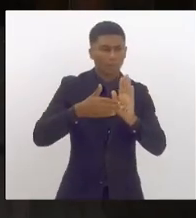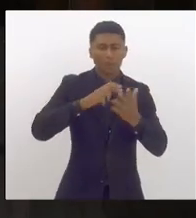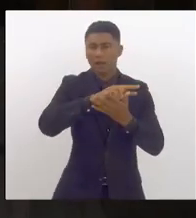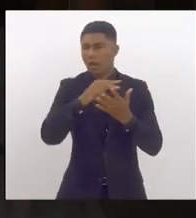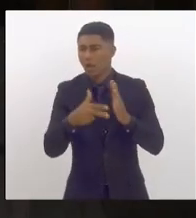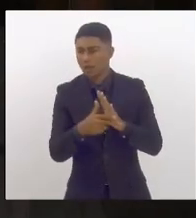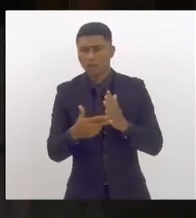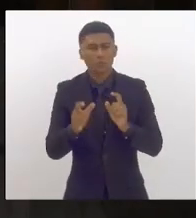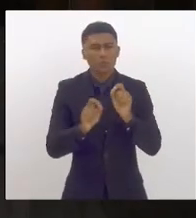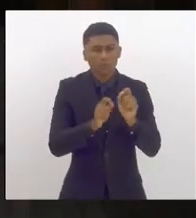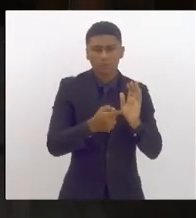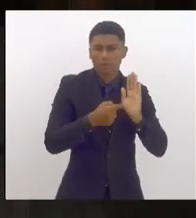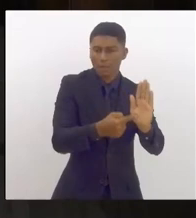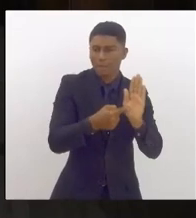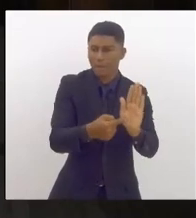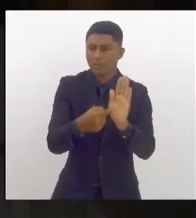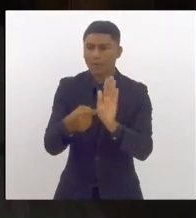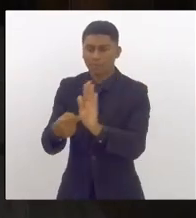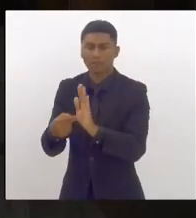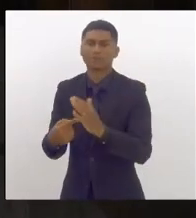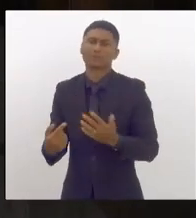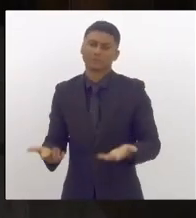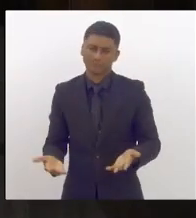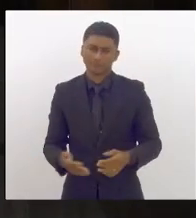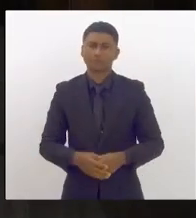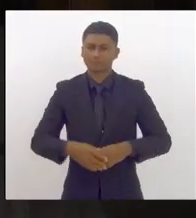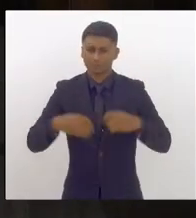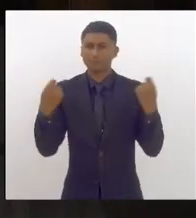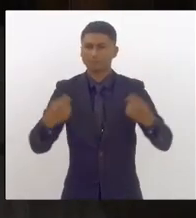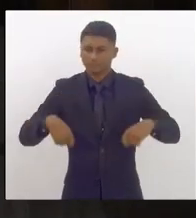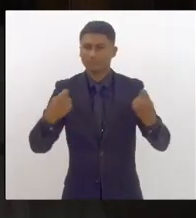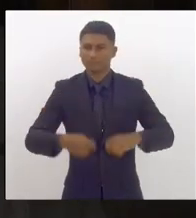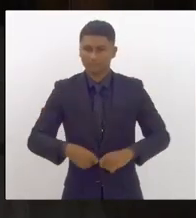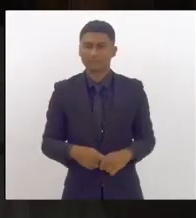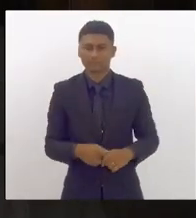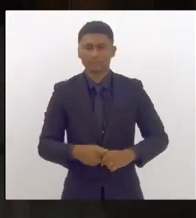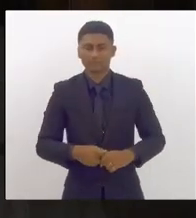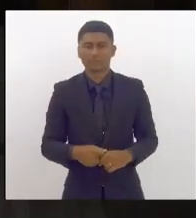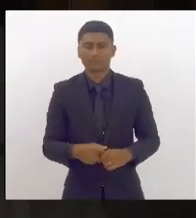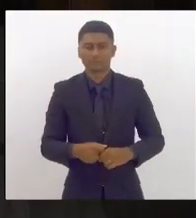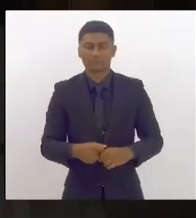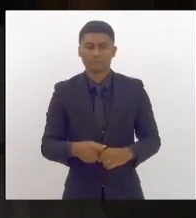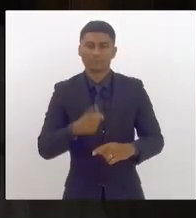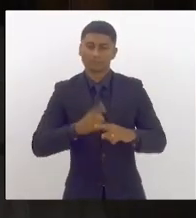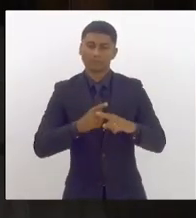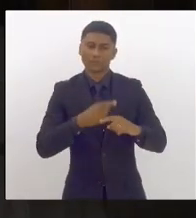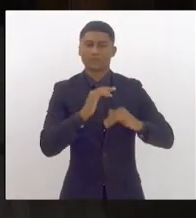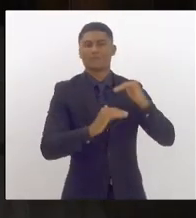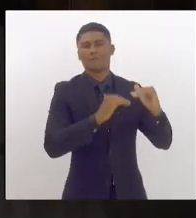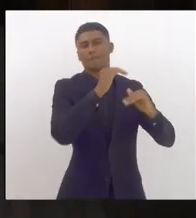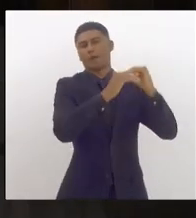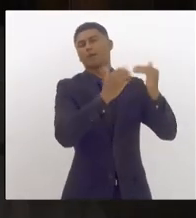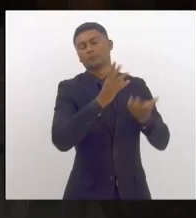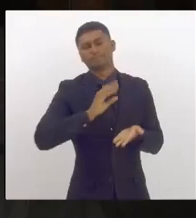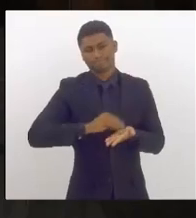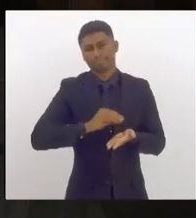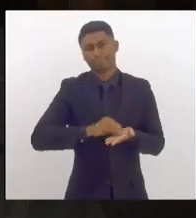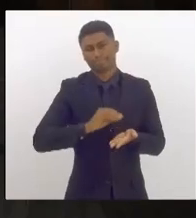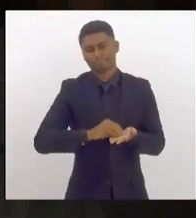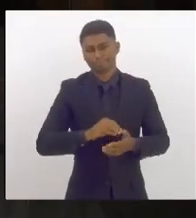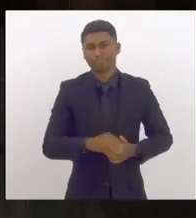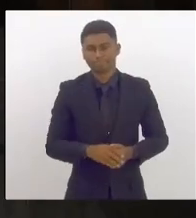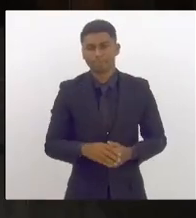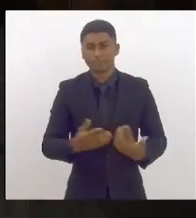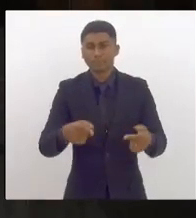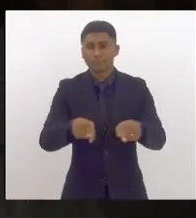gargalos os nós que é in terram que travam o nosso desenvolvimento o nosso crescimento EA